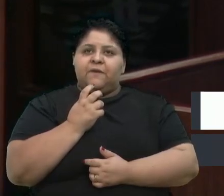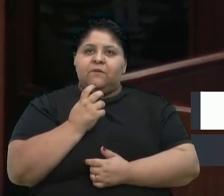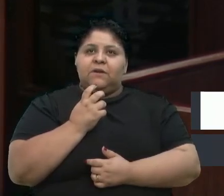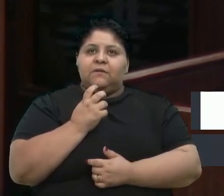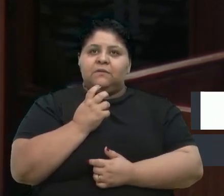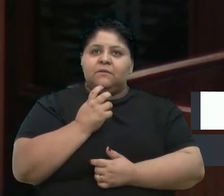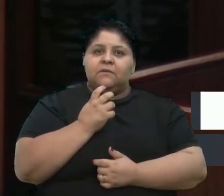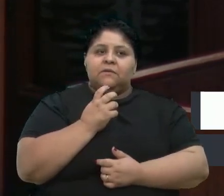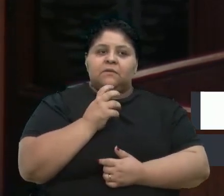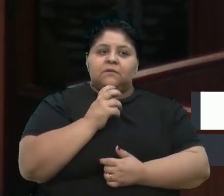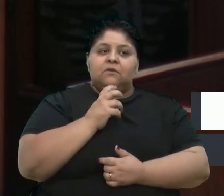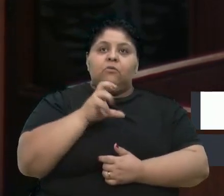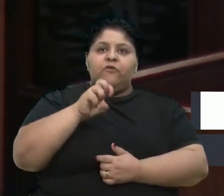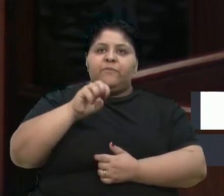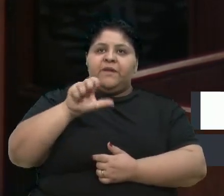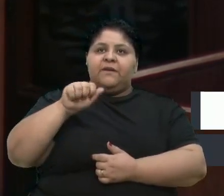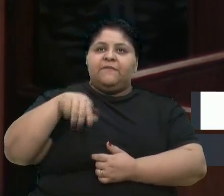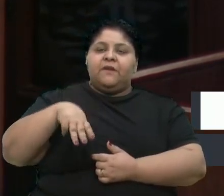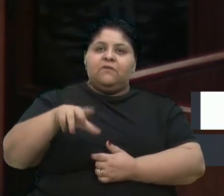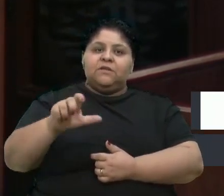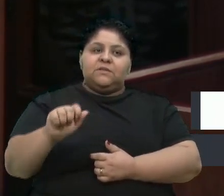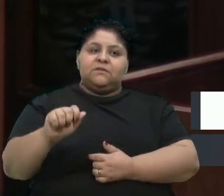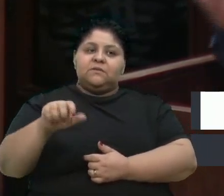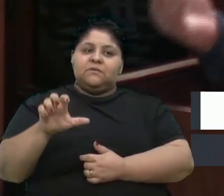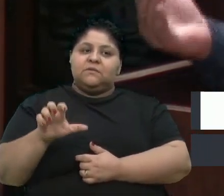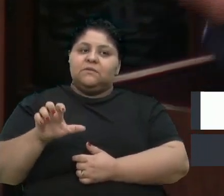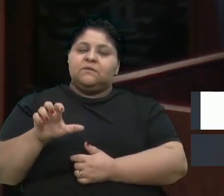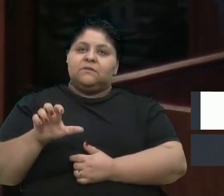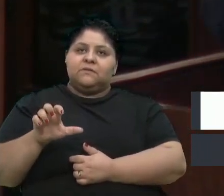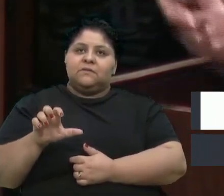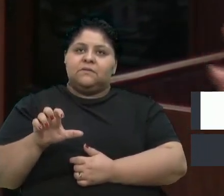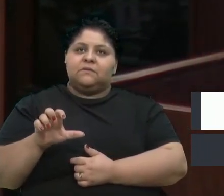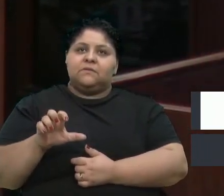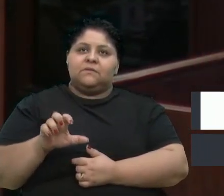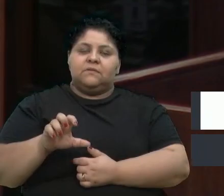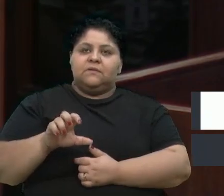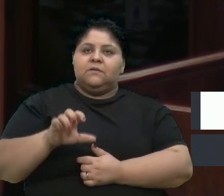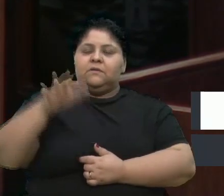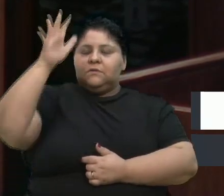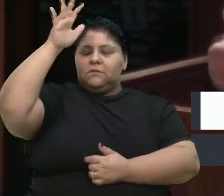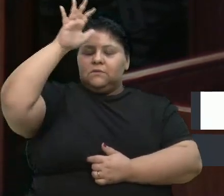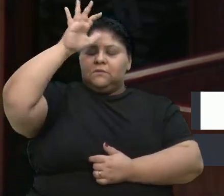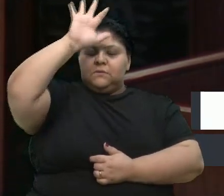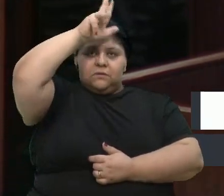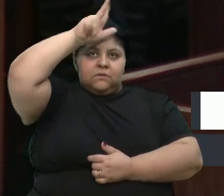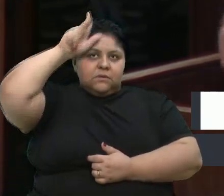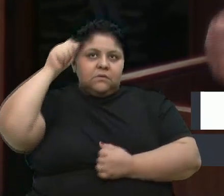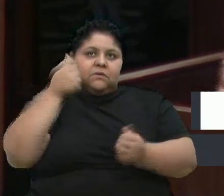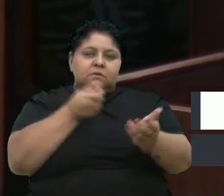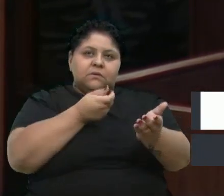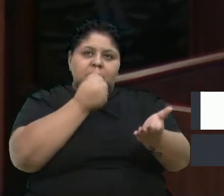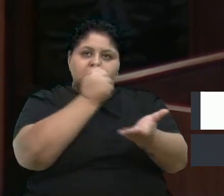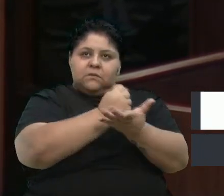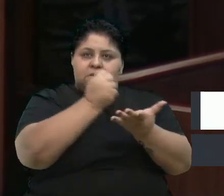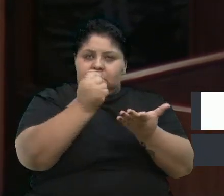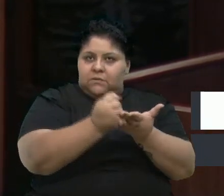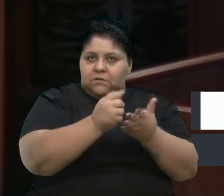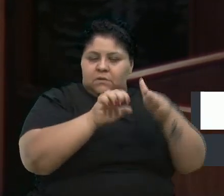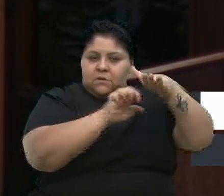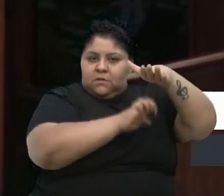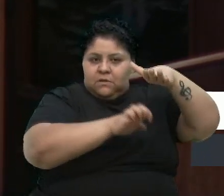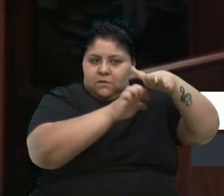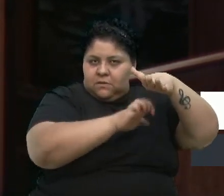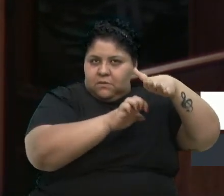O SAMAI contratou, e quando a gente diz SAMAI, município, enfim, contratou a Norte Brasil, uma empreiteira,